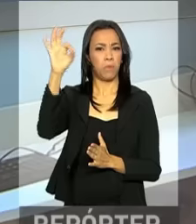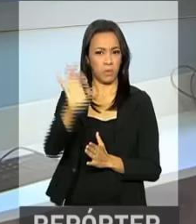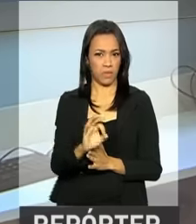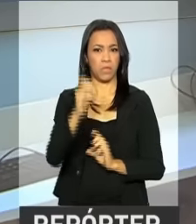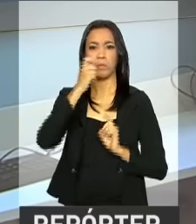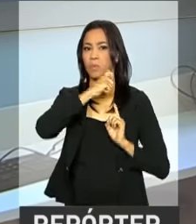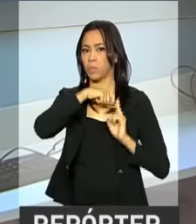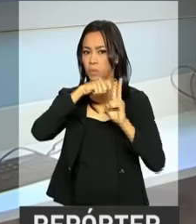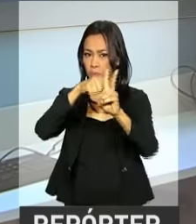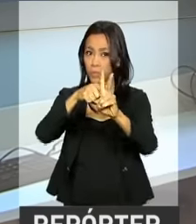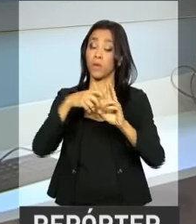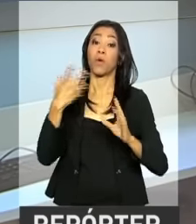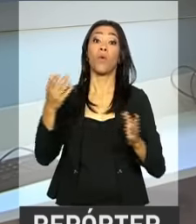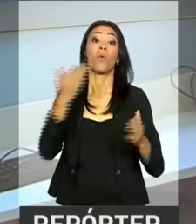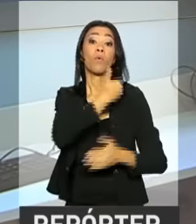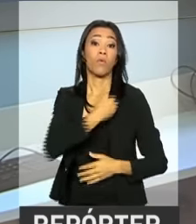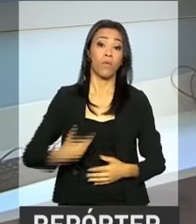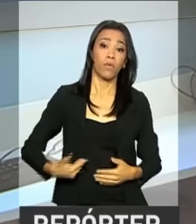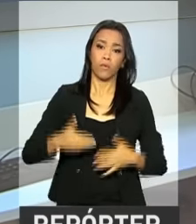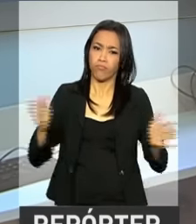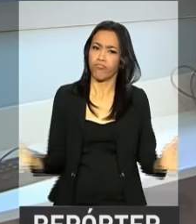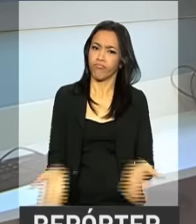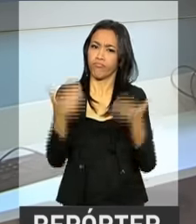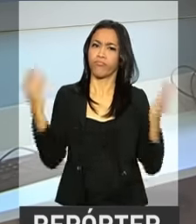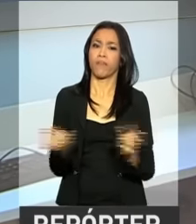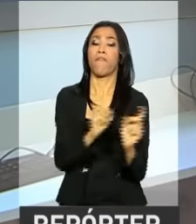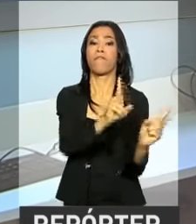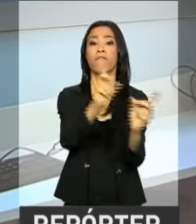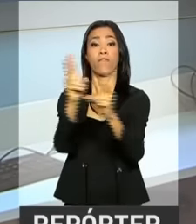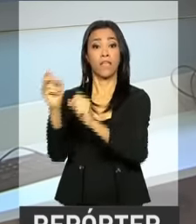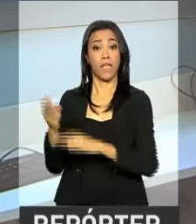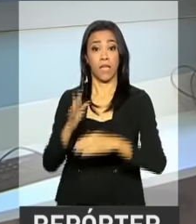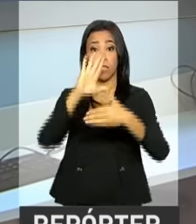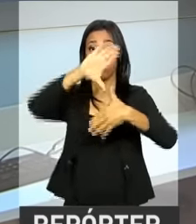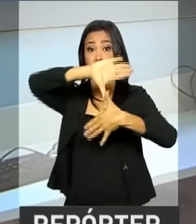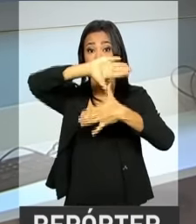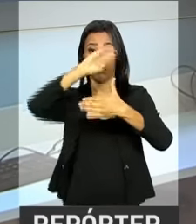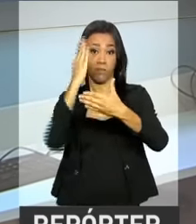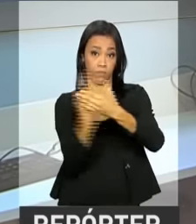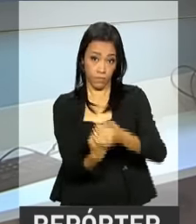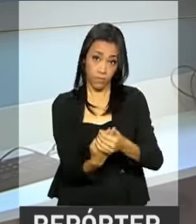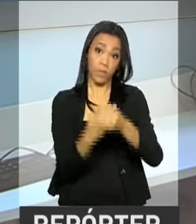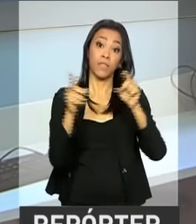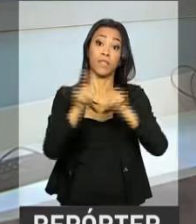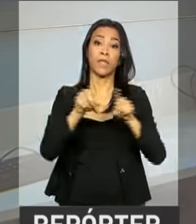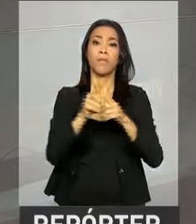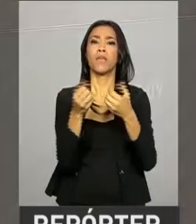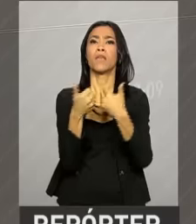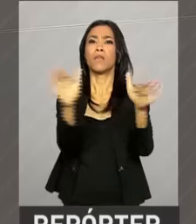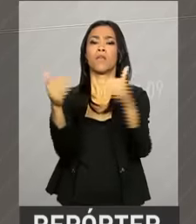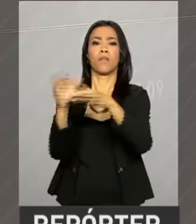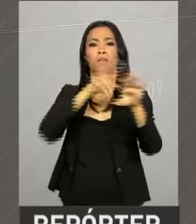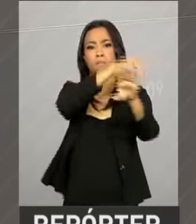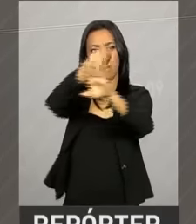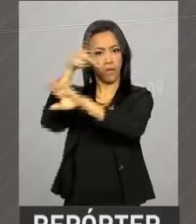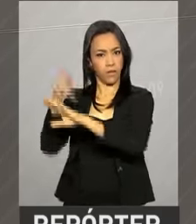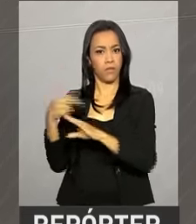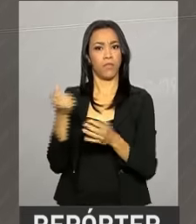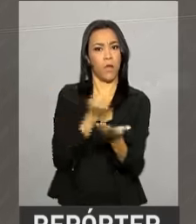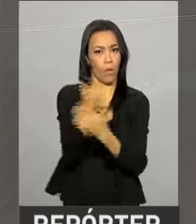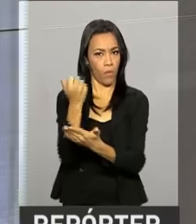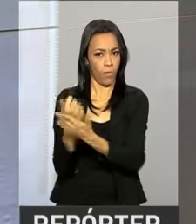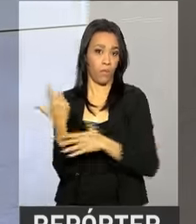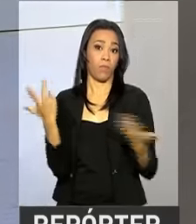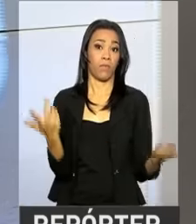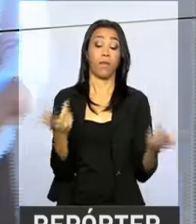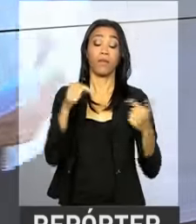decidiu incentivar a importação do produto de países do Mercosul e também abrir novos mercados. Paola Diorte tem os